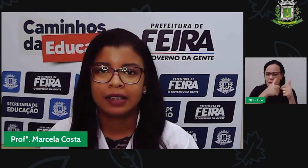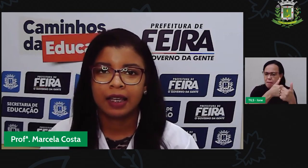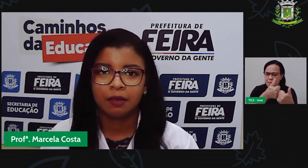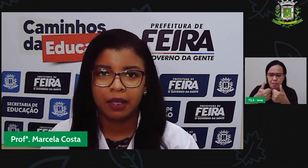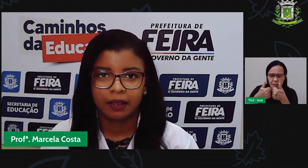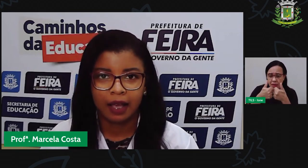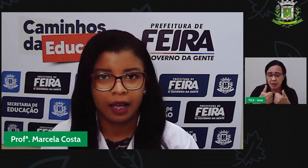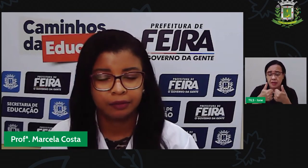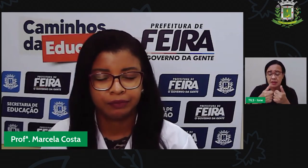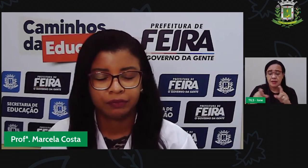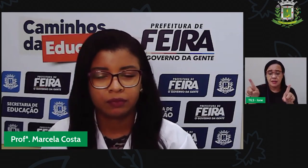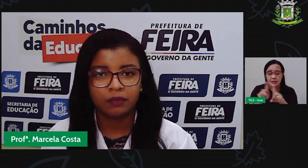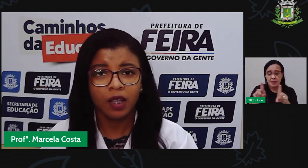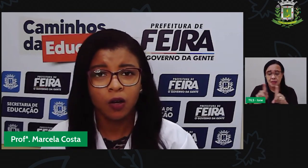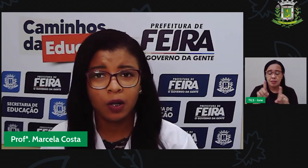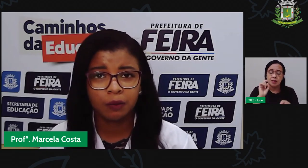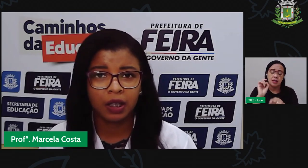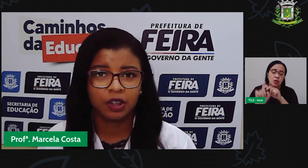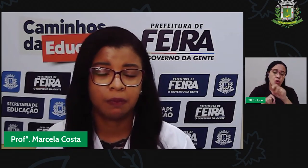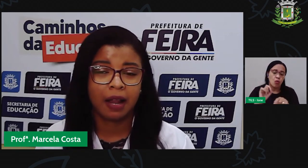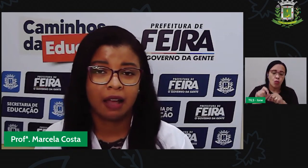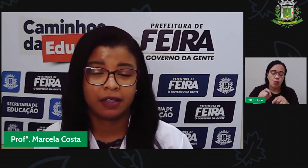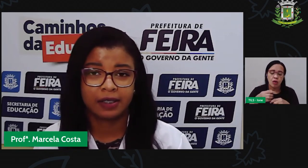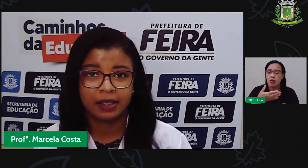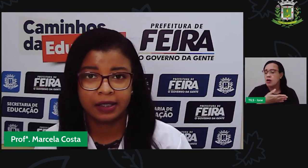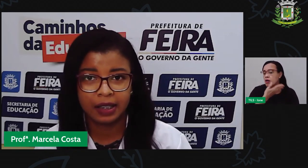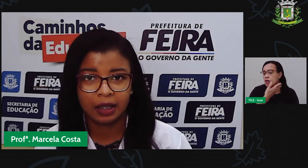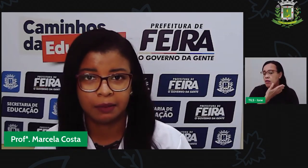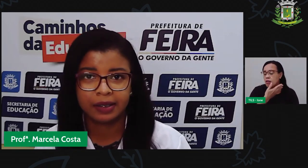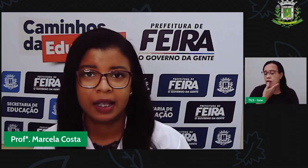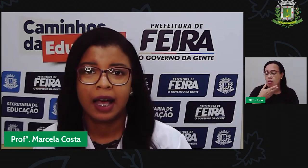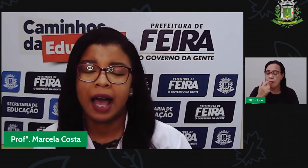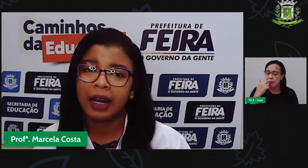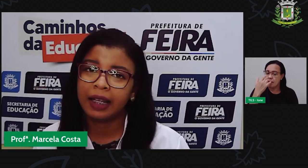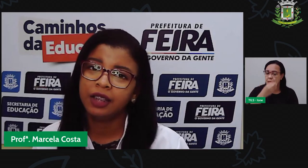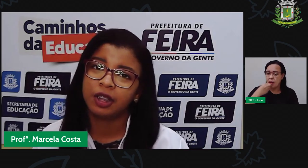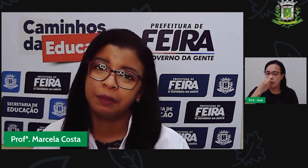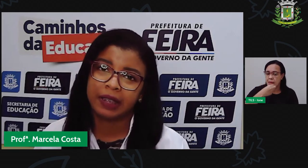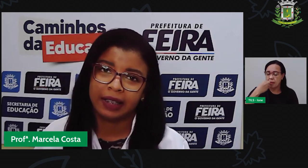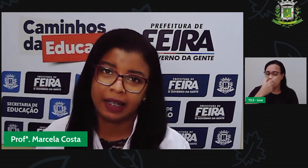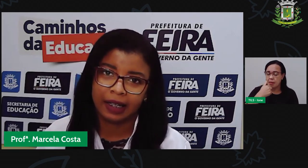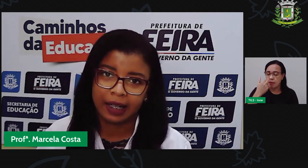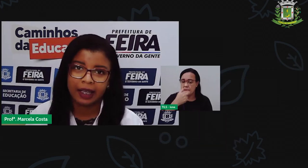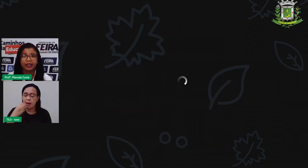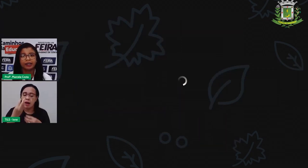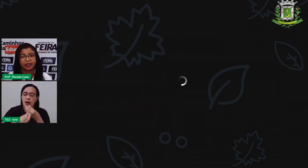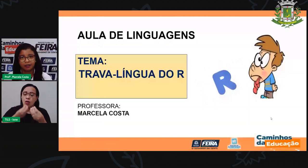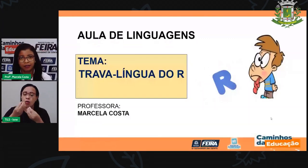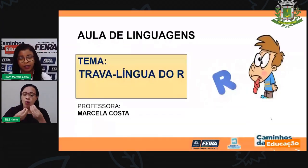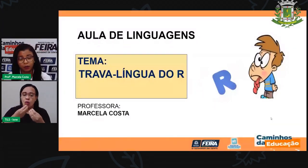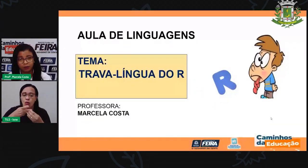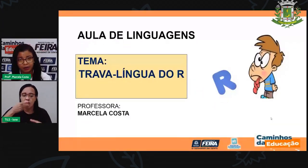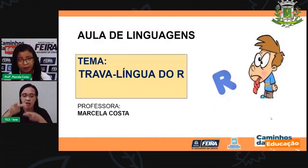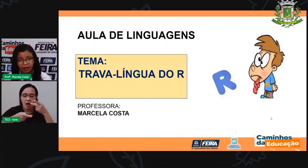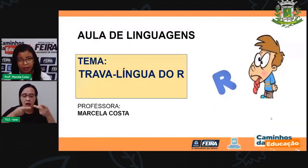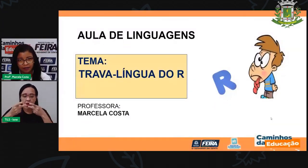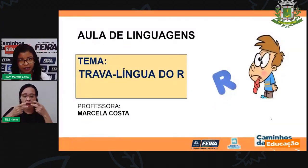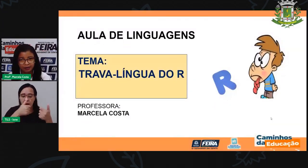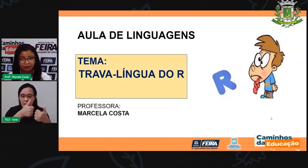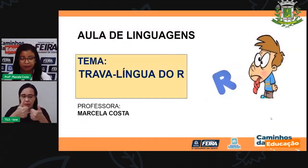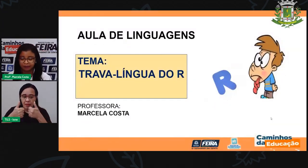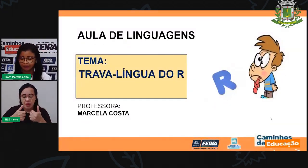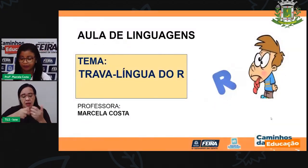a segmentar oralmente palavras em sílabas, além de aprender a ler e escrever algumas